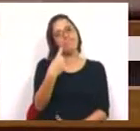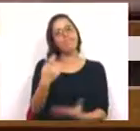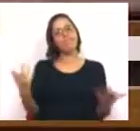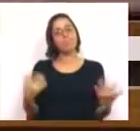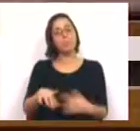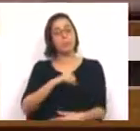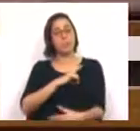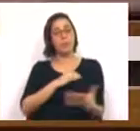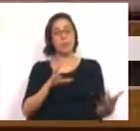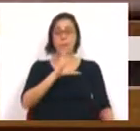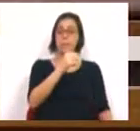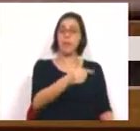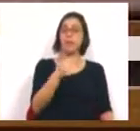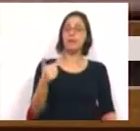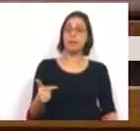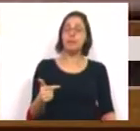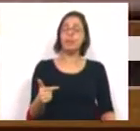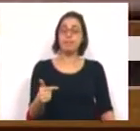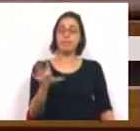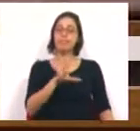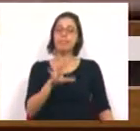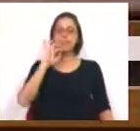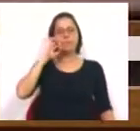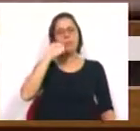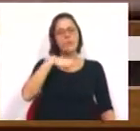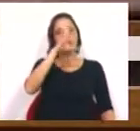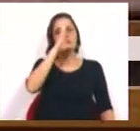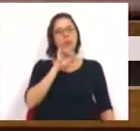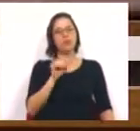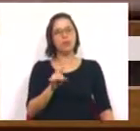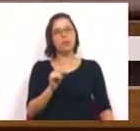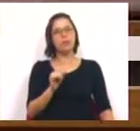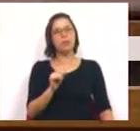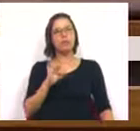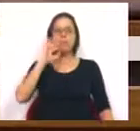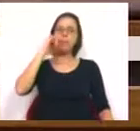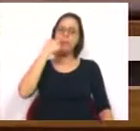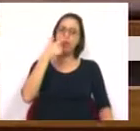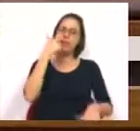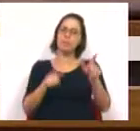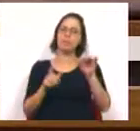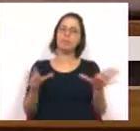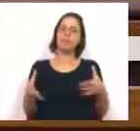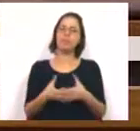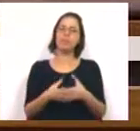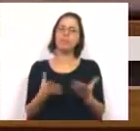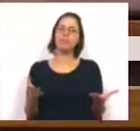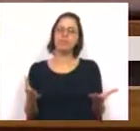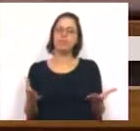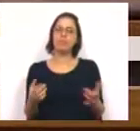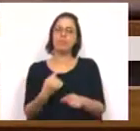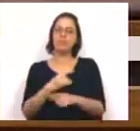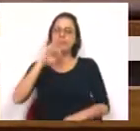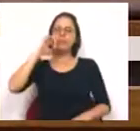que a privatização dos CTT se apresenta como lesiva para o Estado, se apresenta como lesiva para as populações e que se apresenta